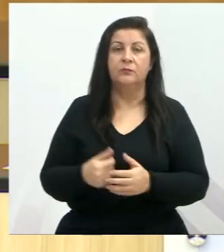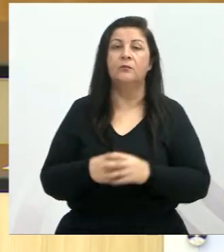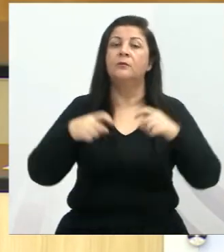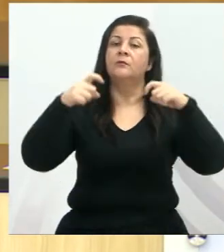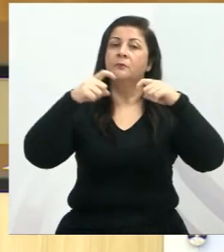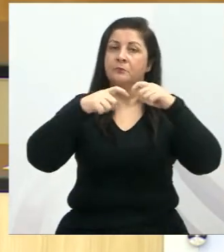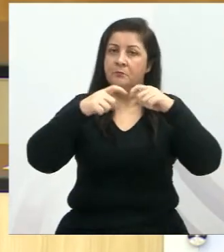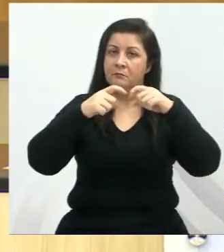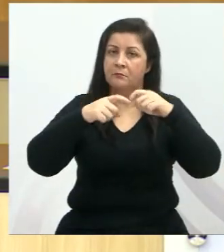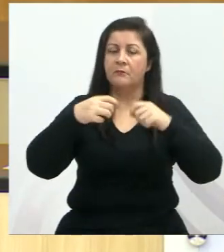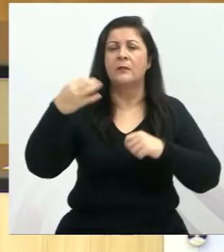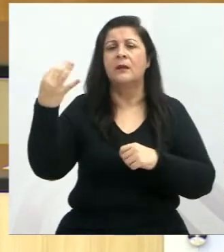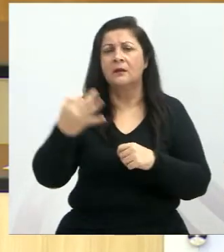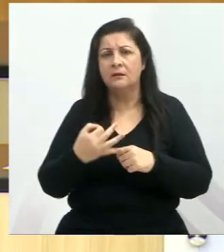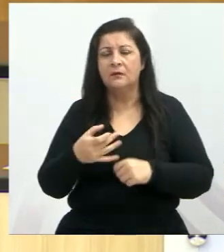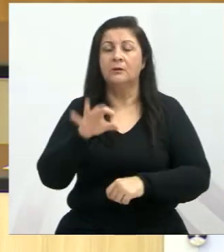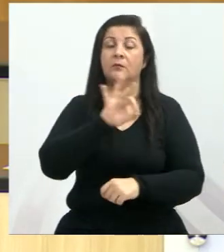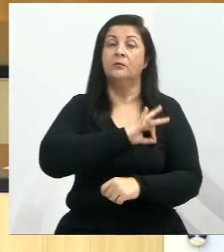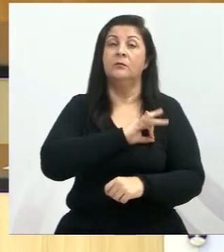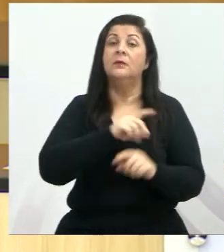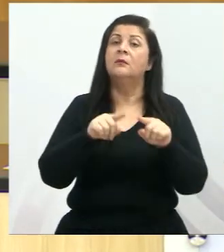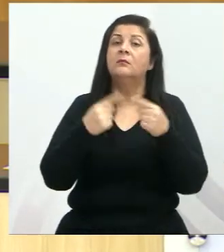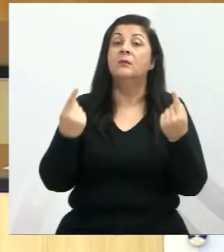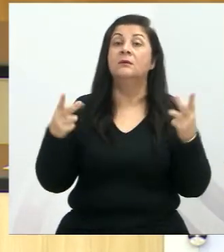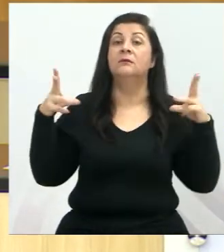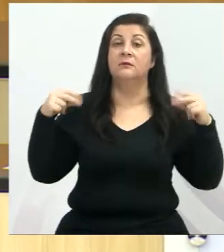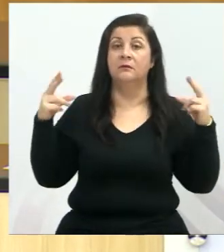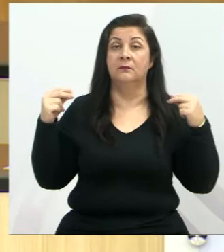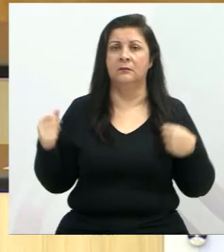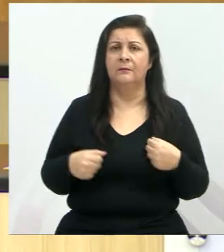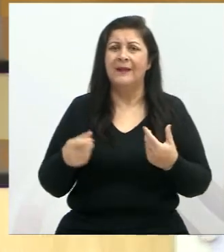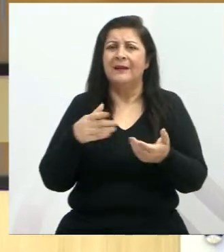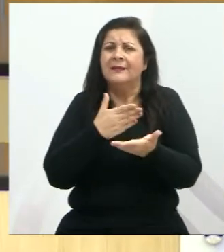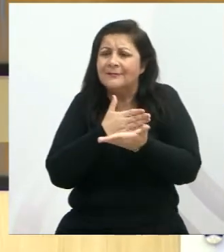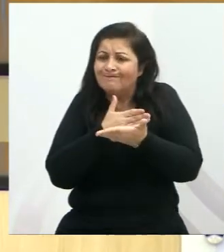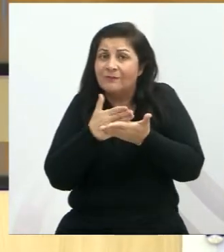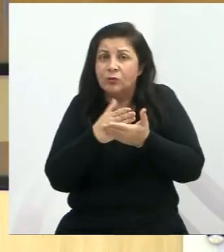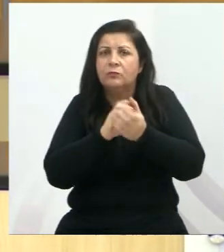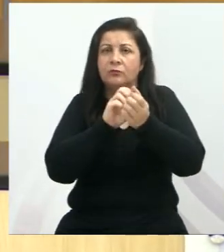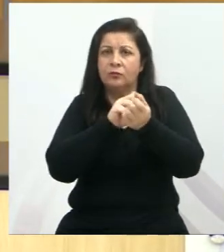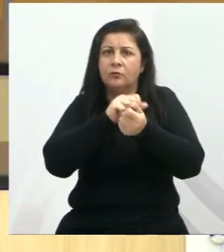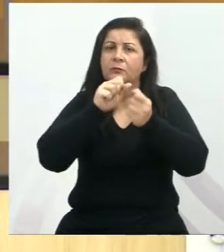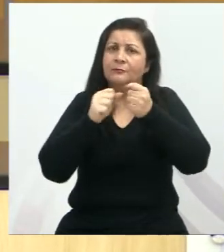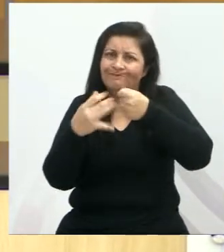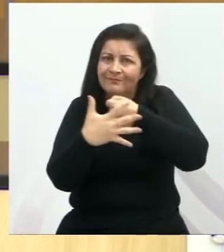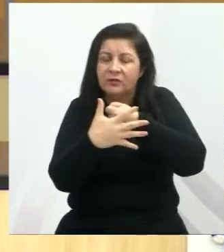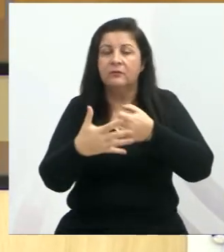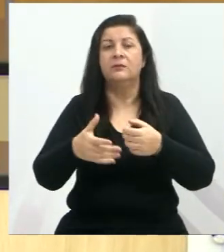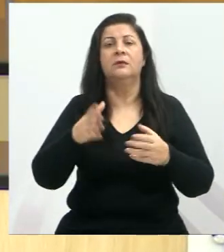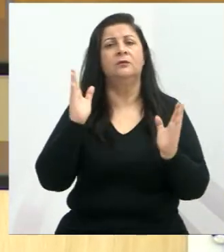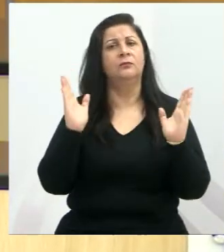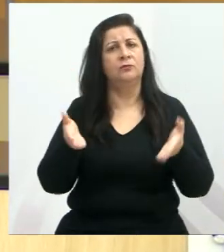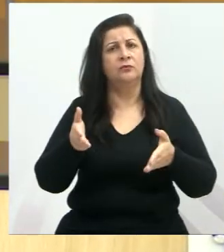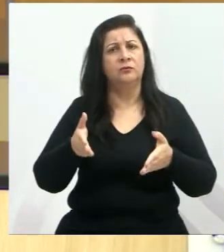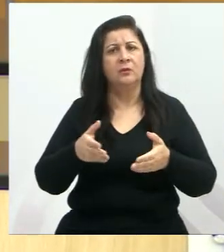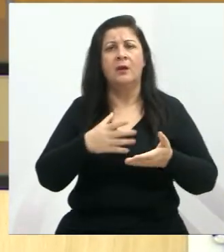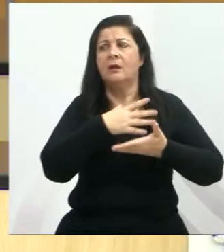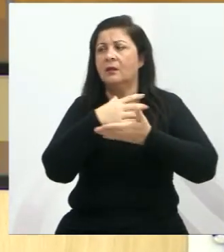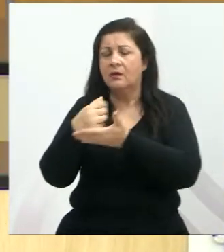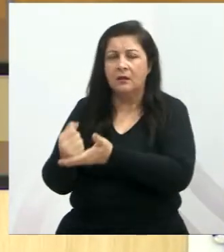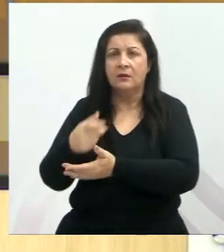está certo, né, os policiais, mas esses motoristas estão desde o começo aí na linha de frente,